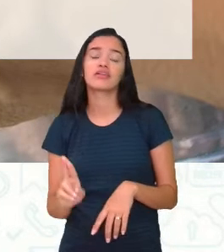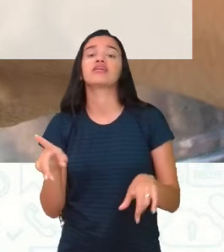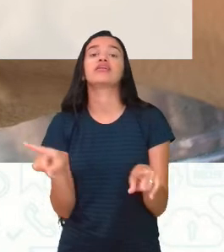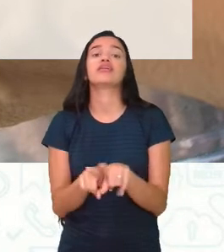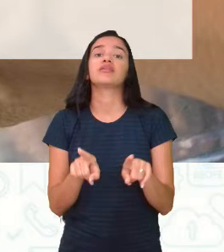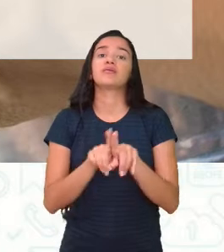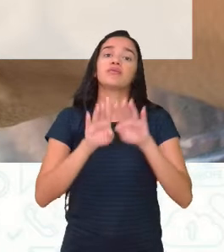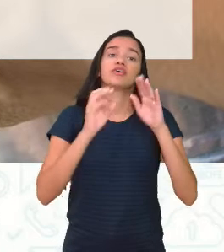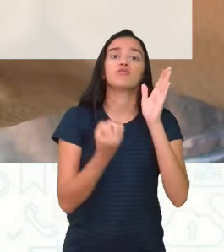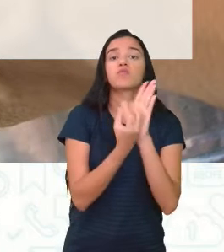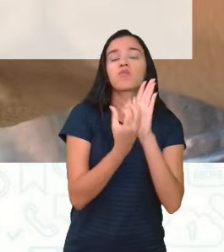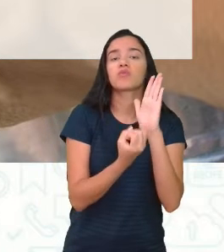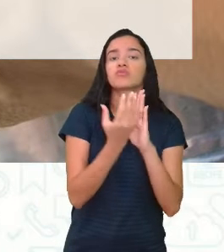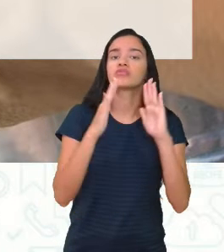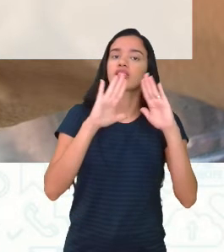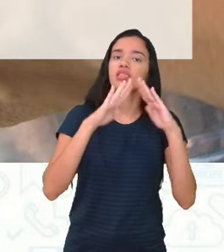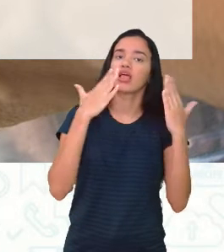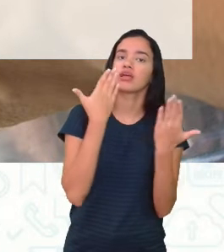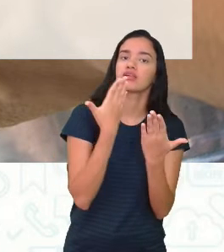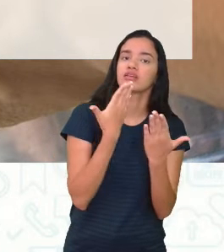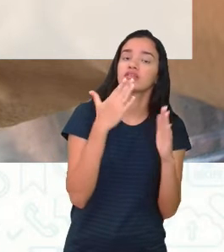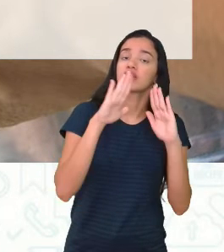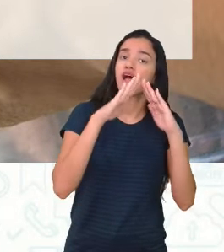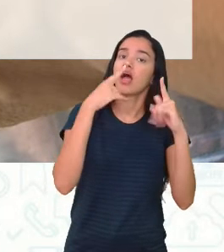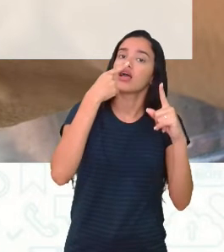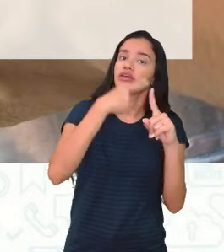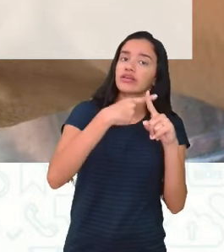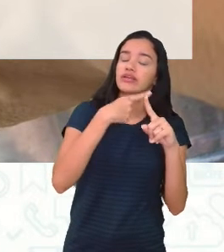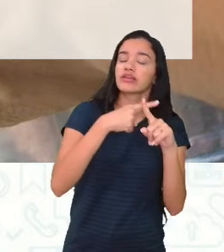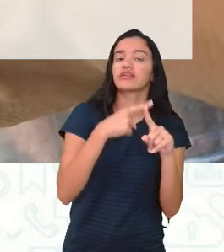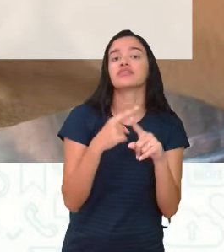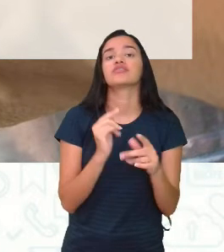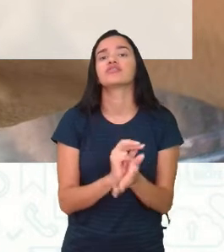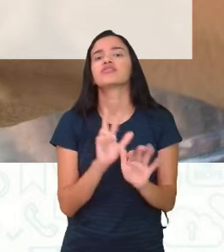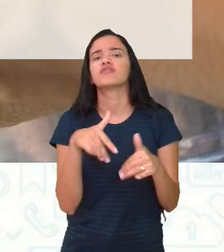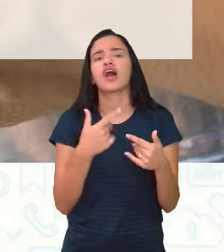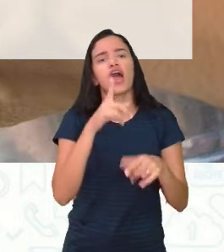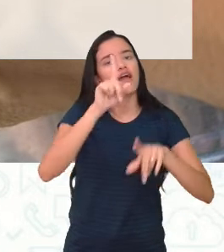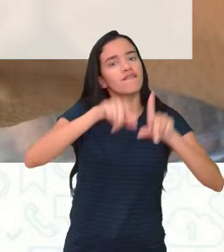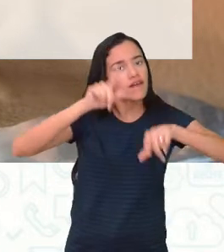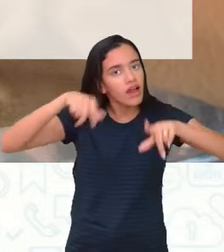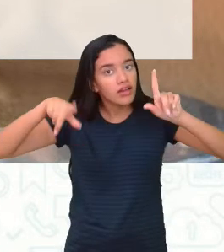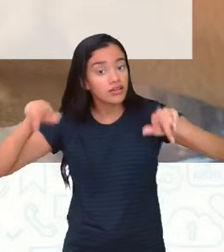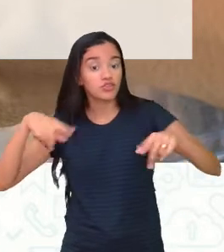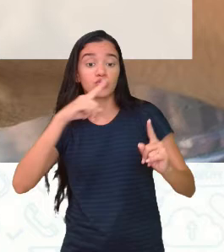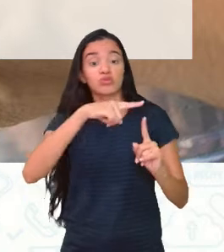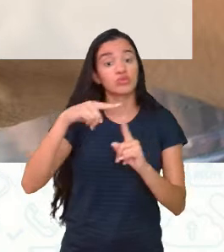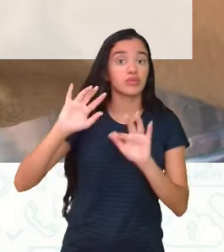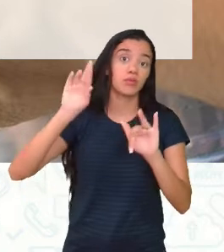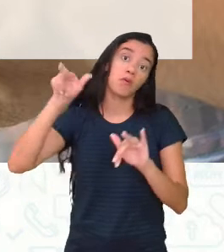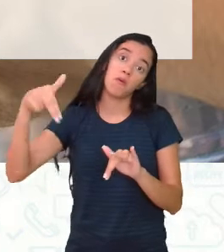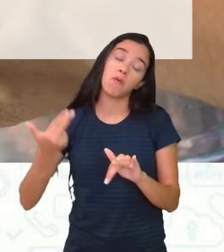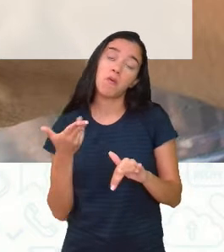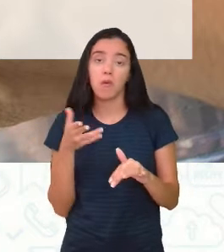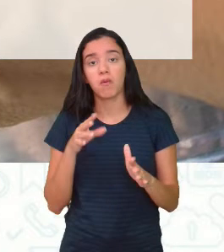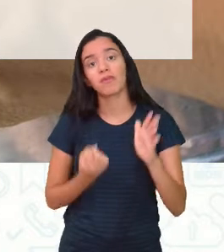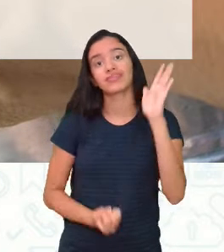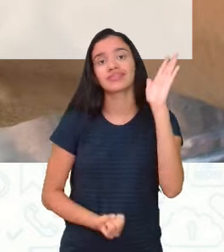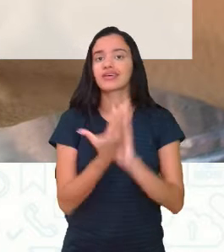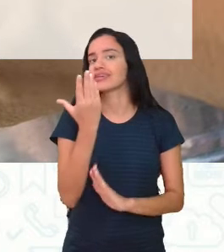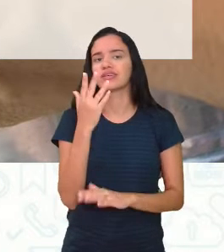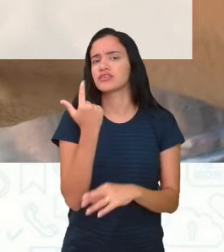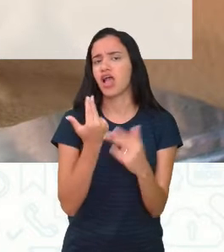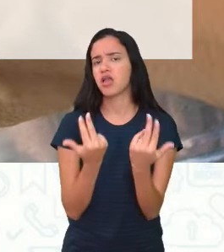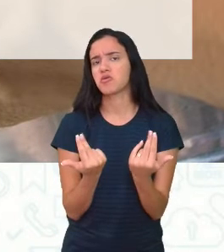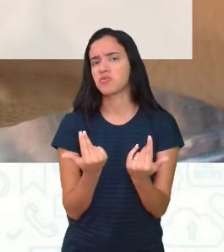das igrejas, né? Ela vai sofrendo variação, às vezes o mesmo tipo ou a mesma raiz musical, ela